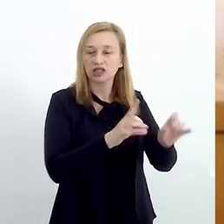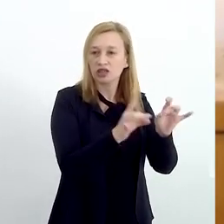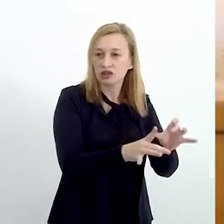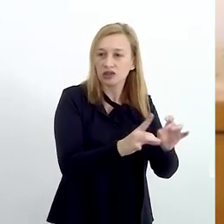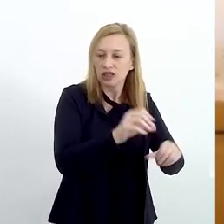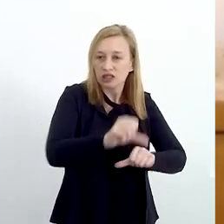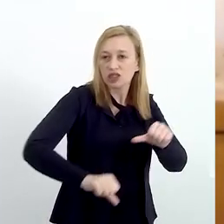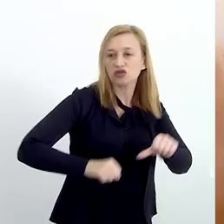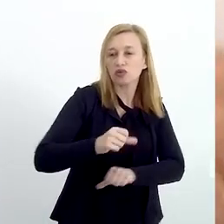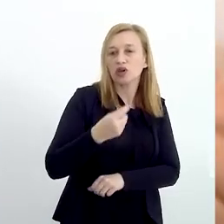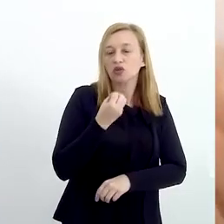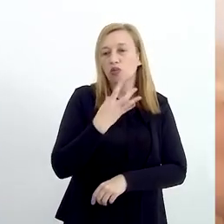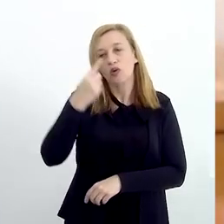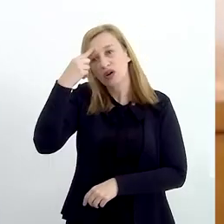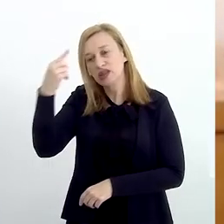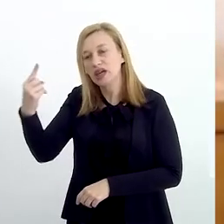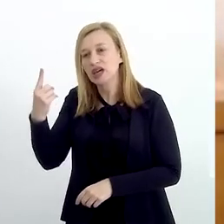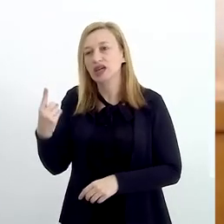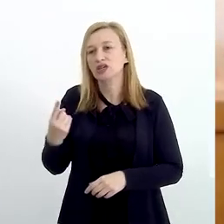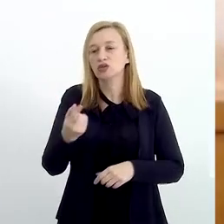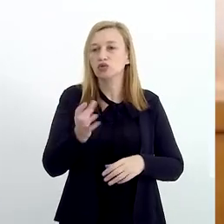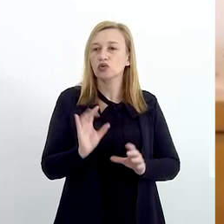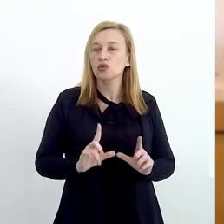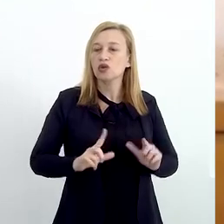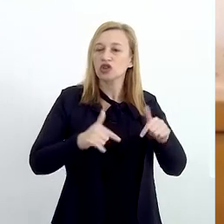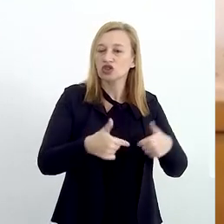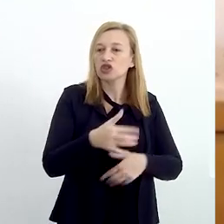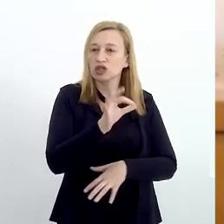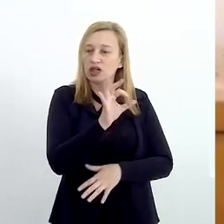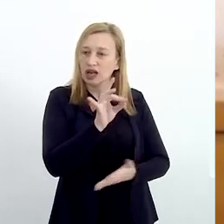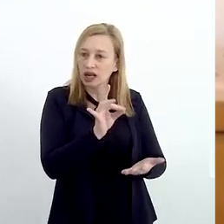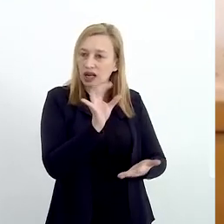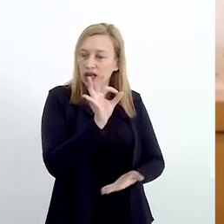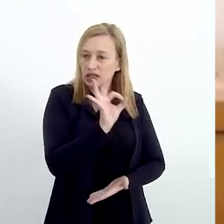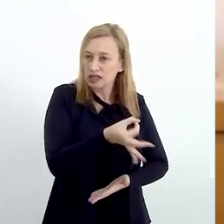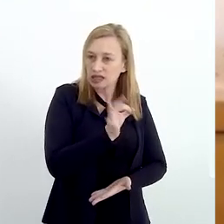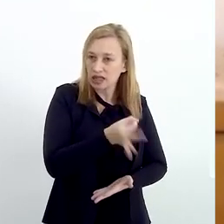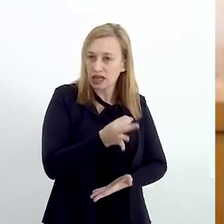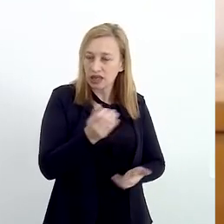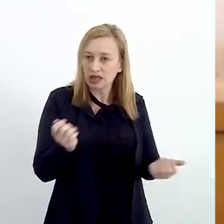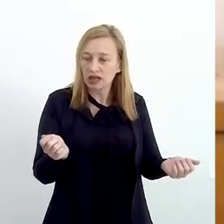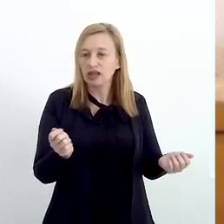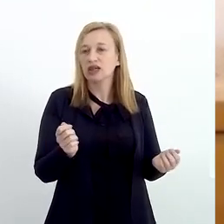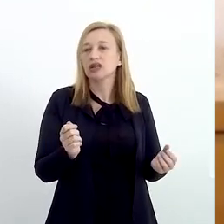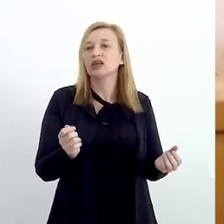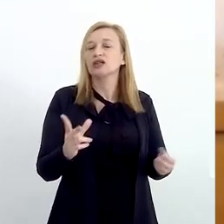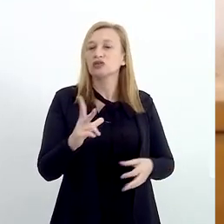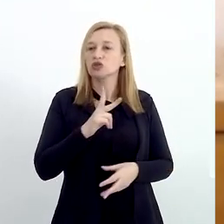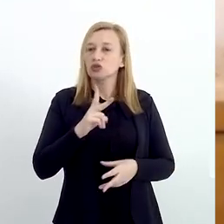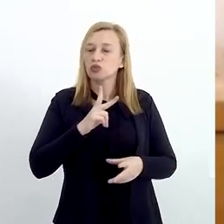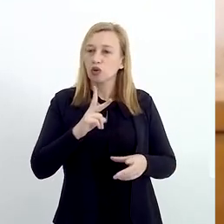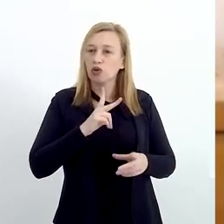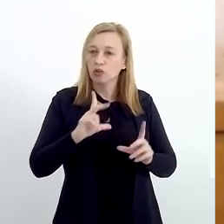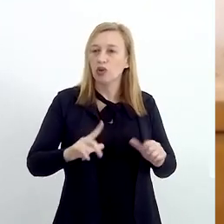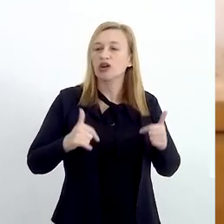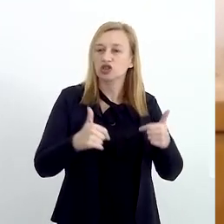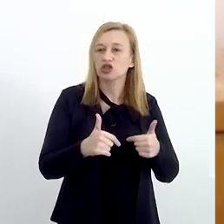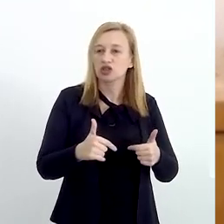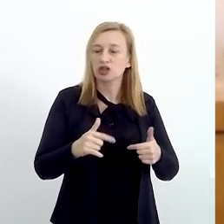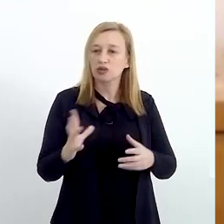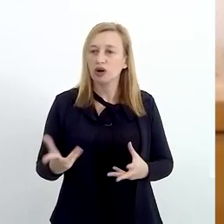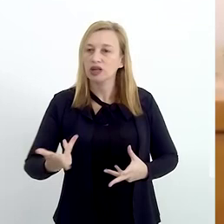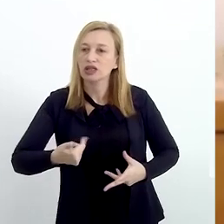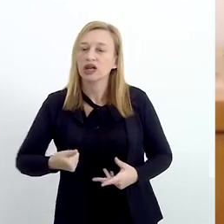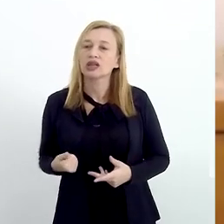mercado propriamente transformar uma boa ideia no negócio real viável capaz de se manter as